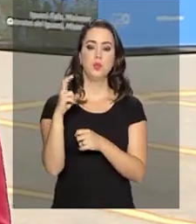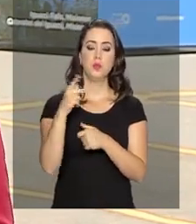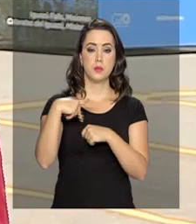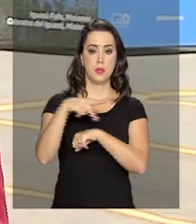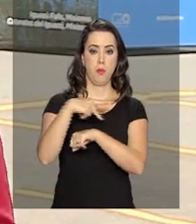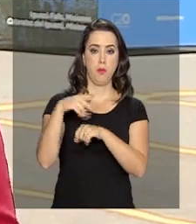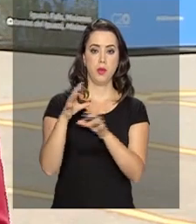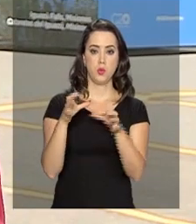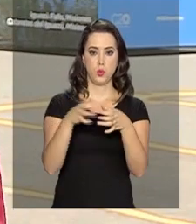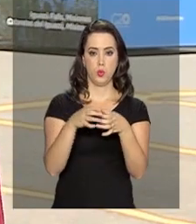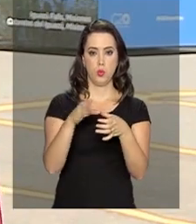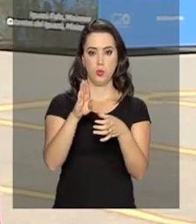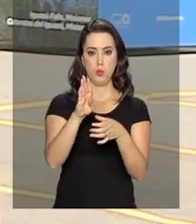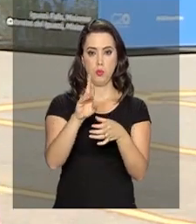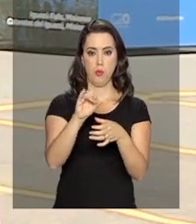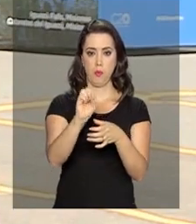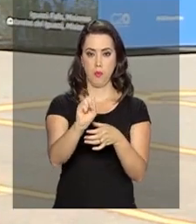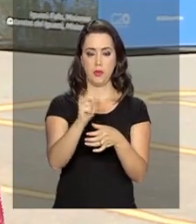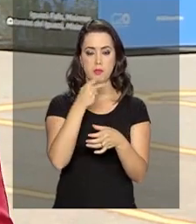BRICS contra